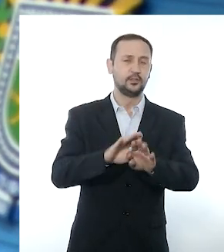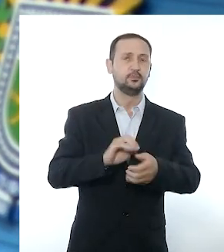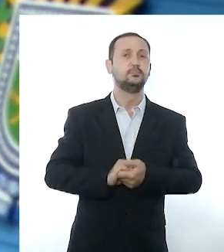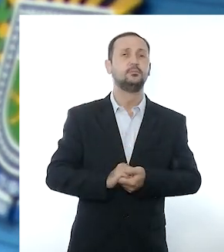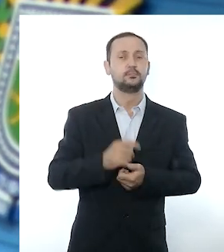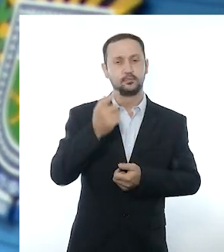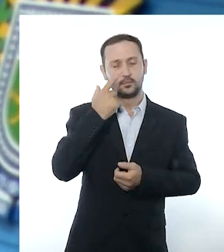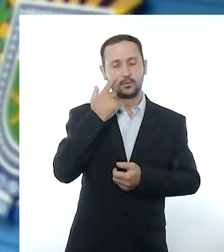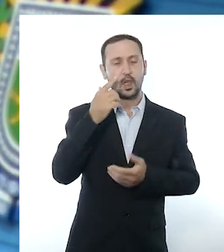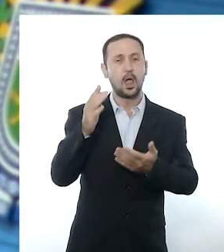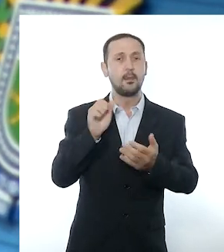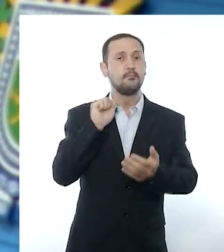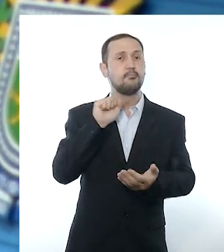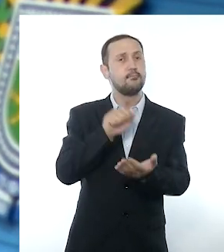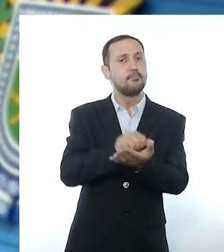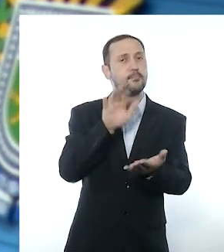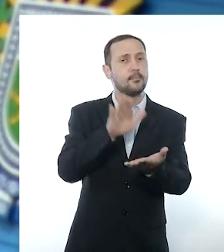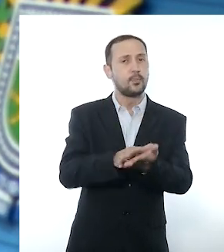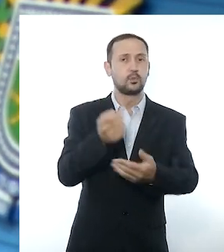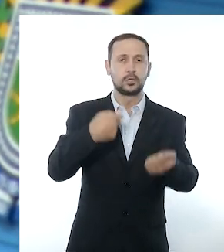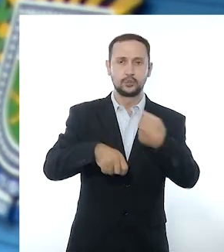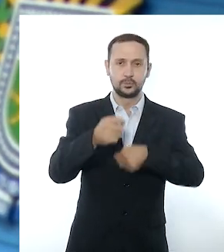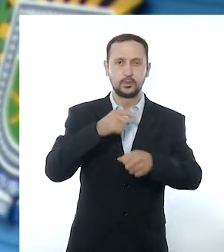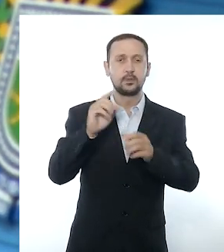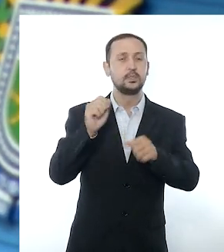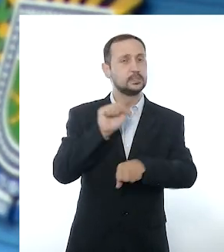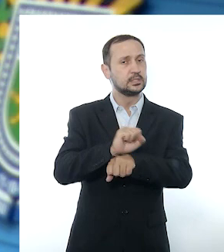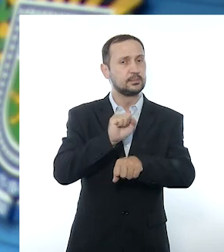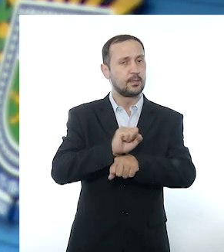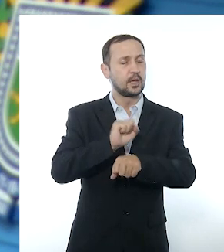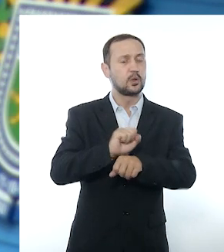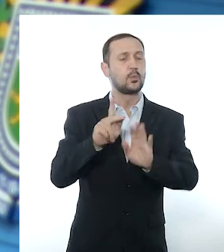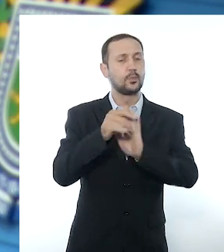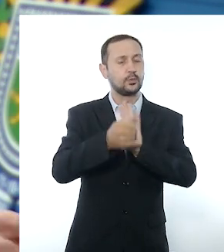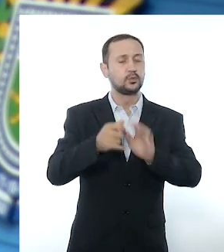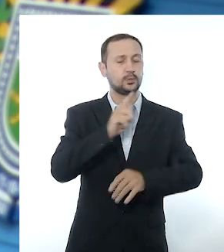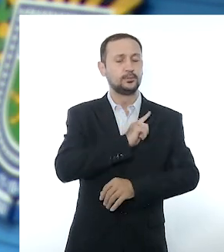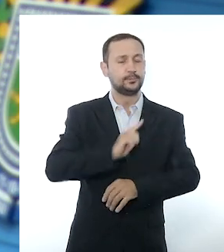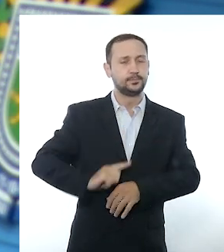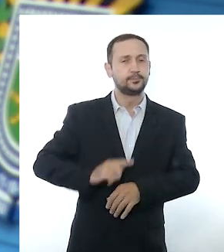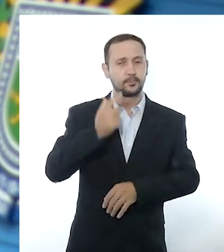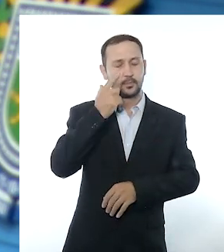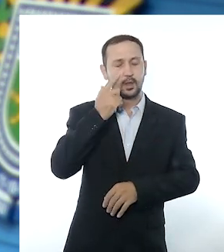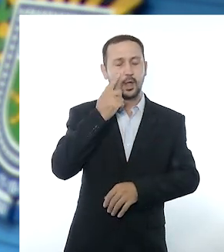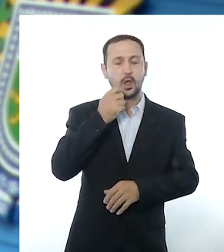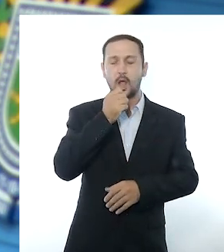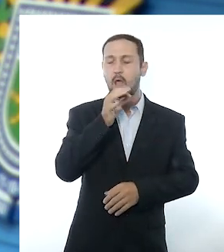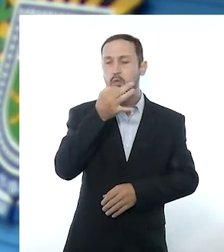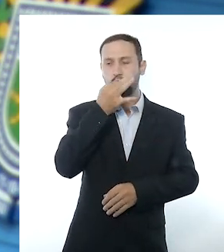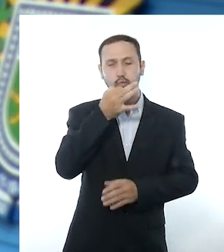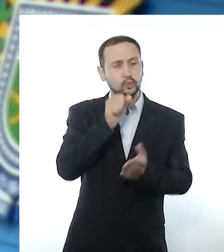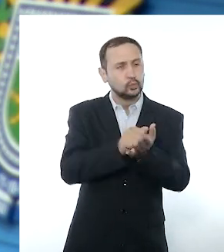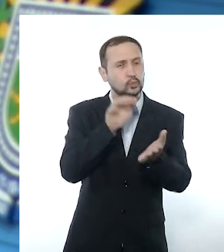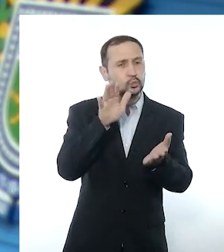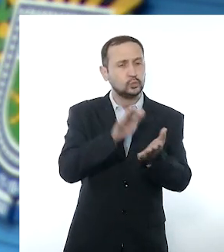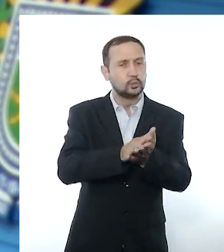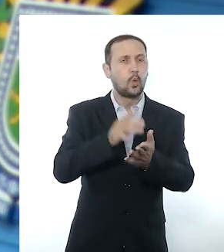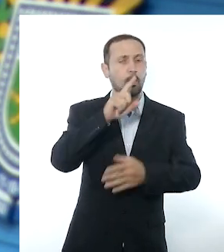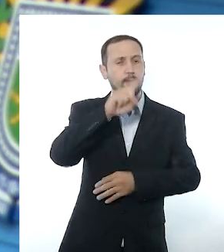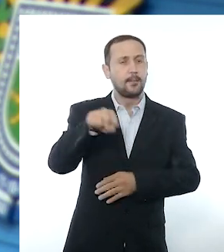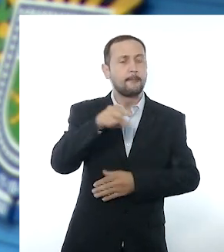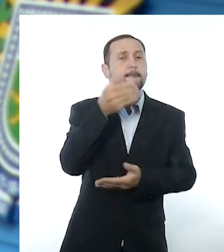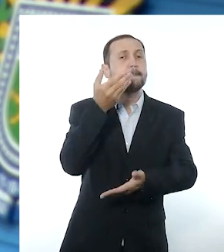natureza administrativa previstas pelo projeto que segue a sanção do governador estão a advertência, multa e até mesmo a cassação da